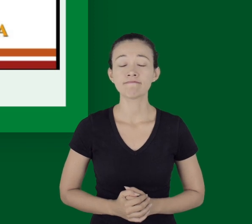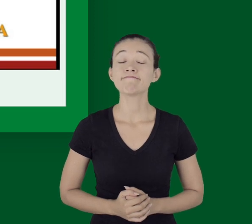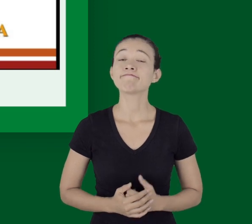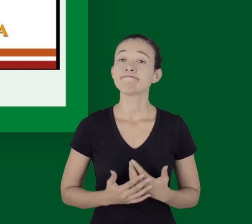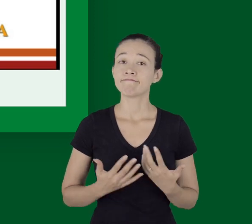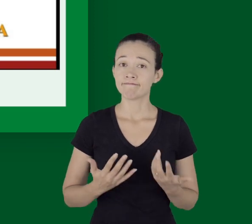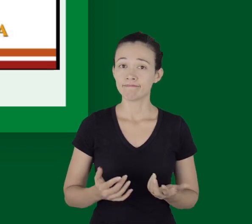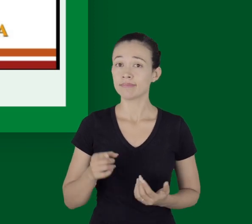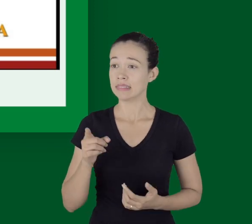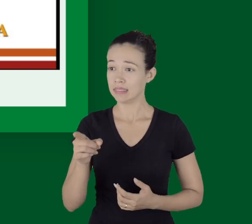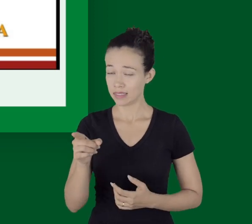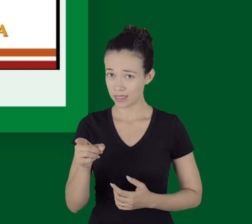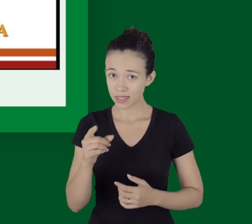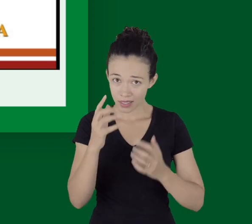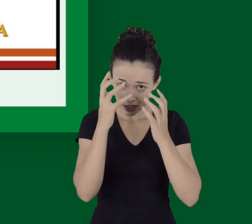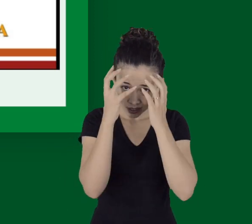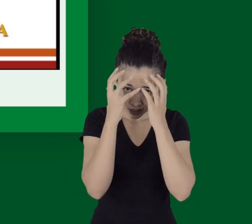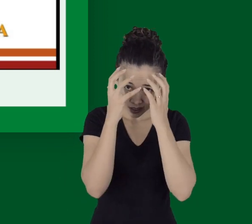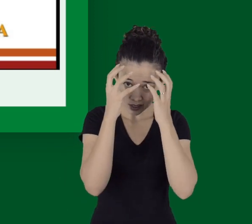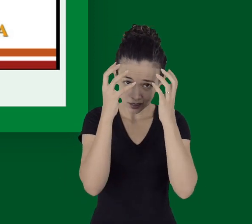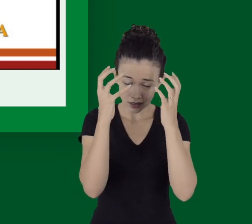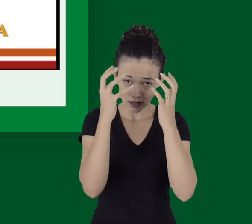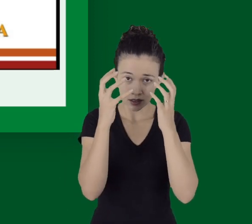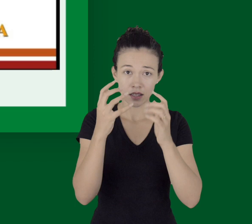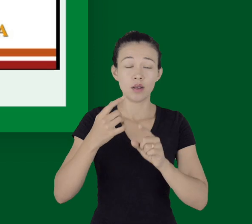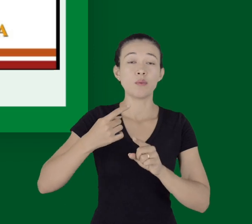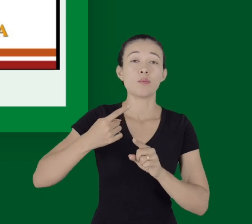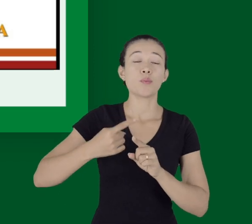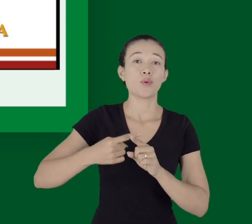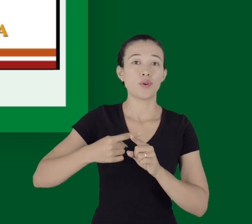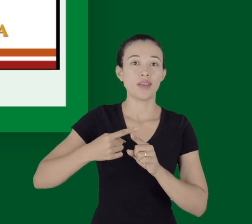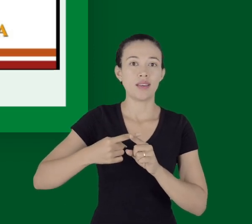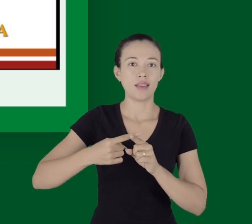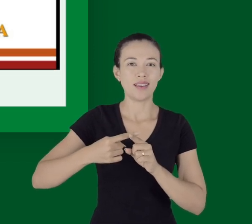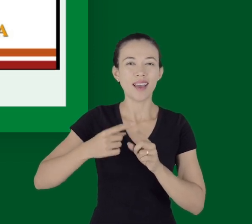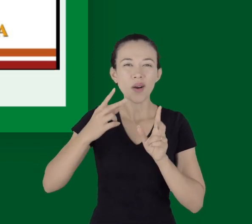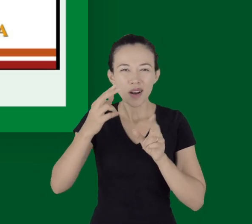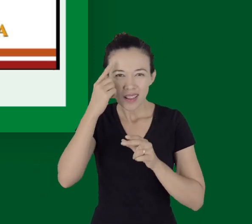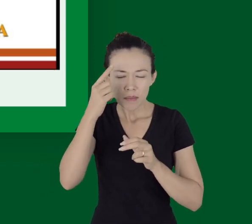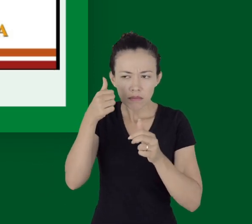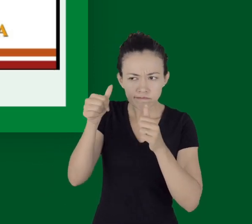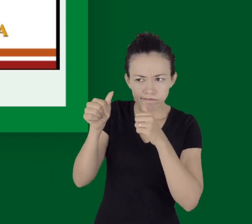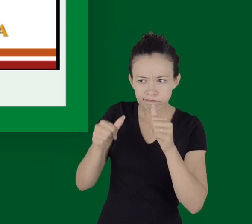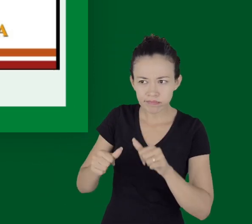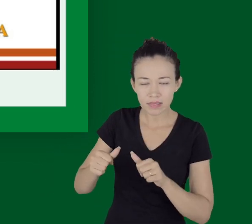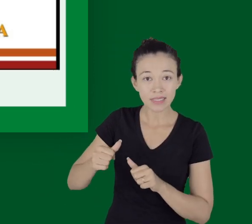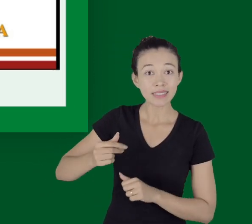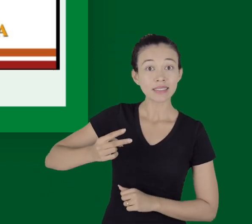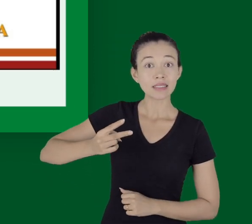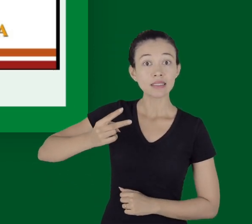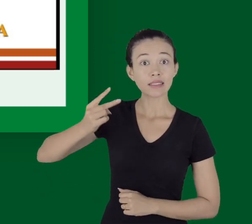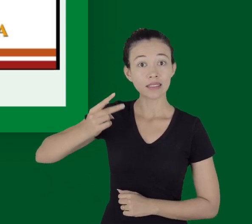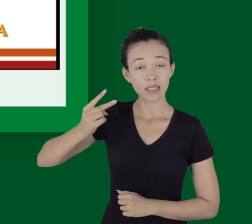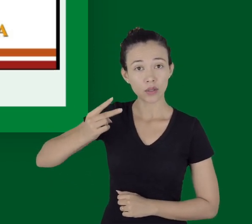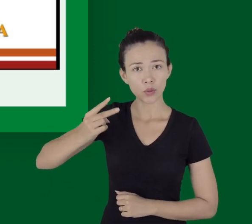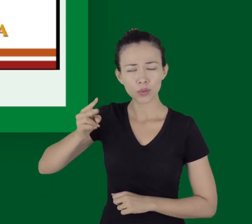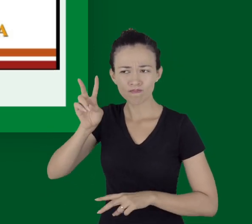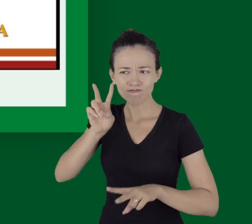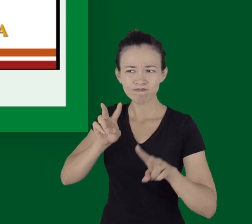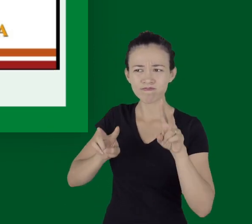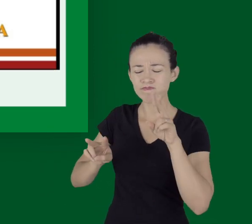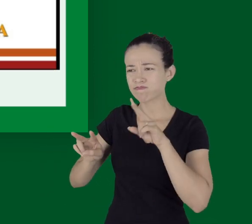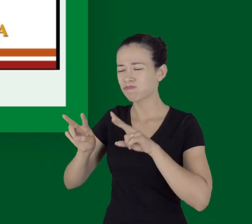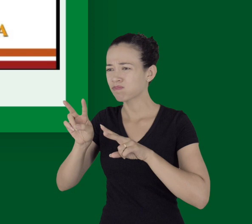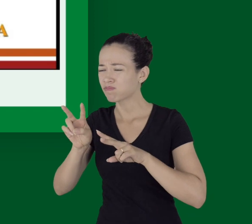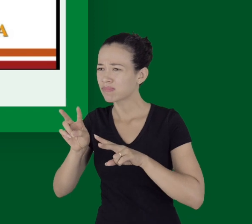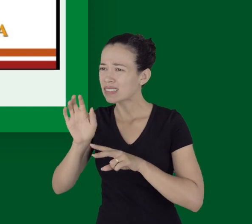migração celular, que muitas vezes não é retida pela barreira hematoencefálica. Então, o edema é um